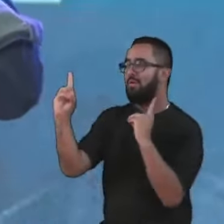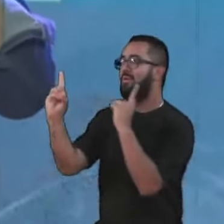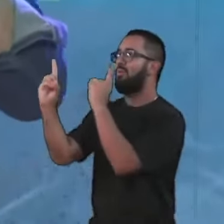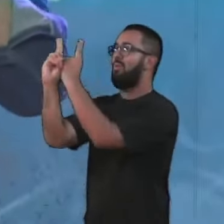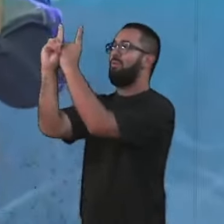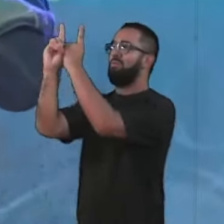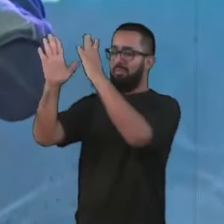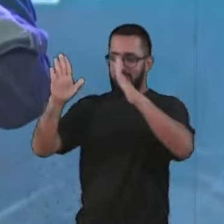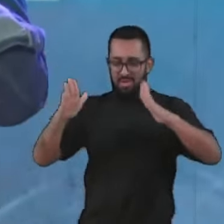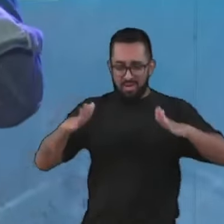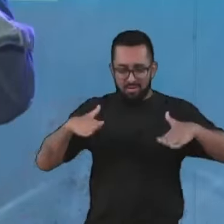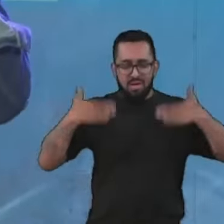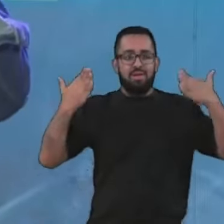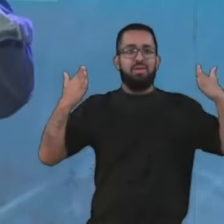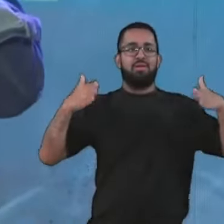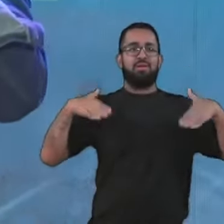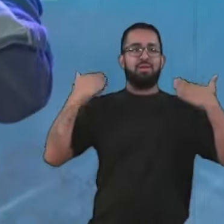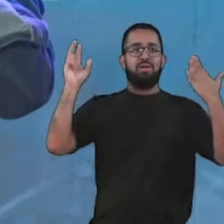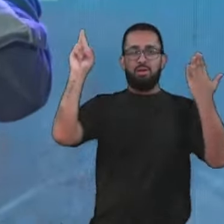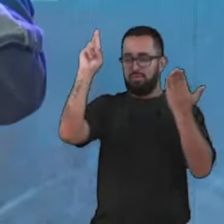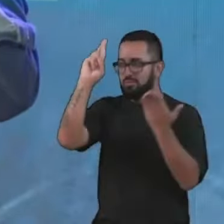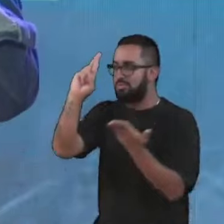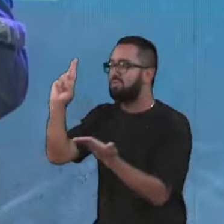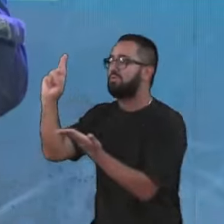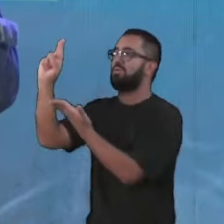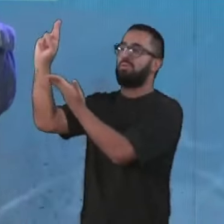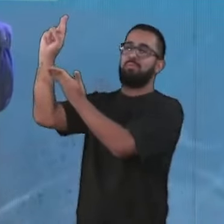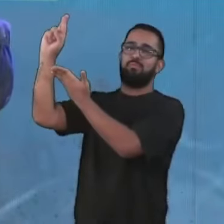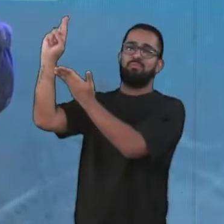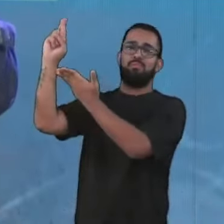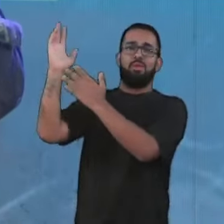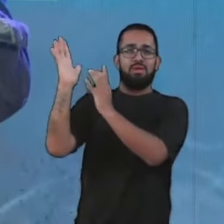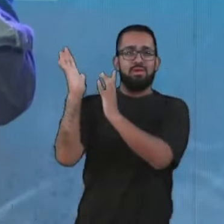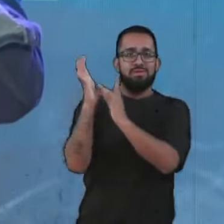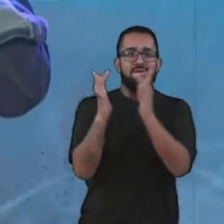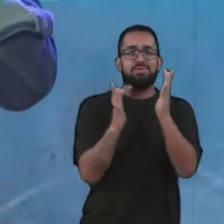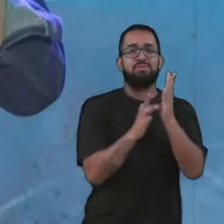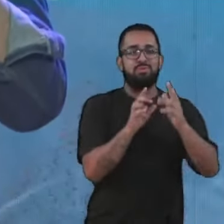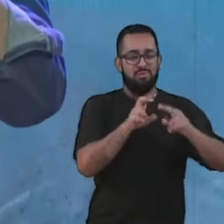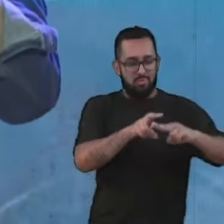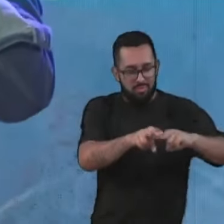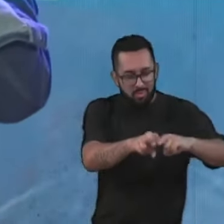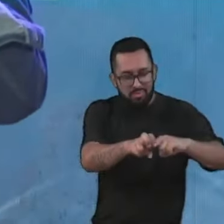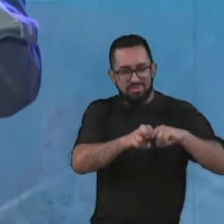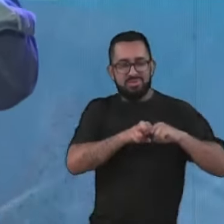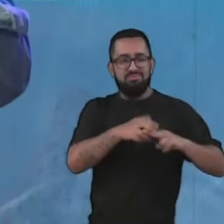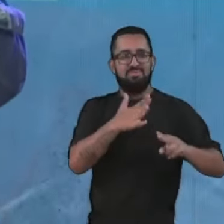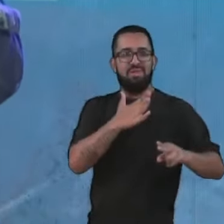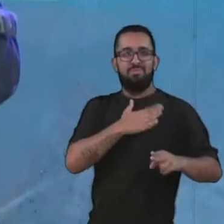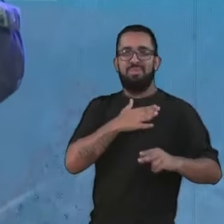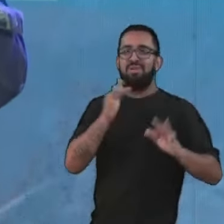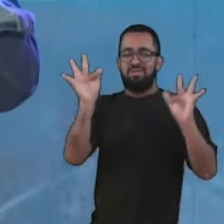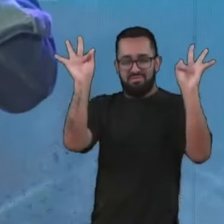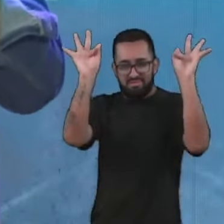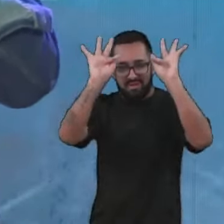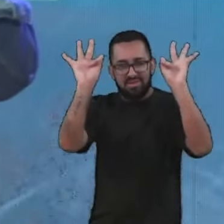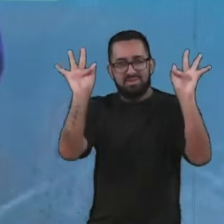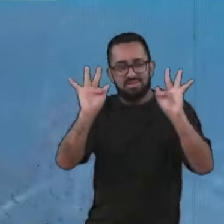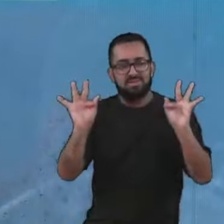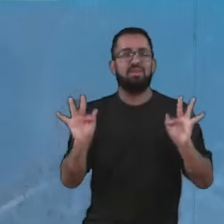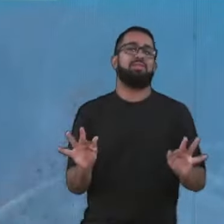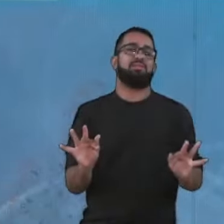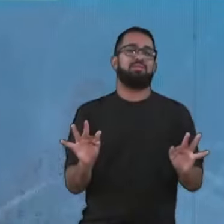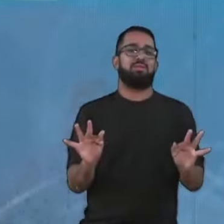é. Diga: Jesus é a minha alegria. Diga: alegria no Senhor. Diga